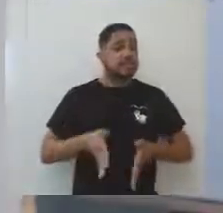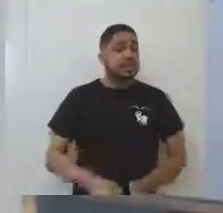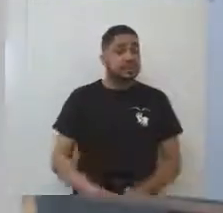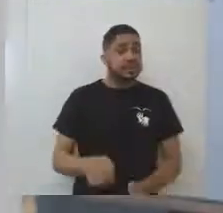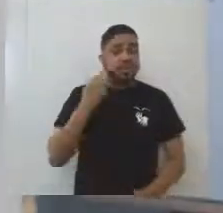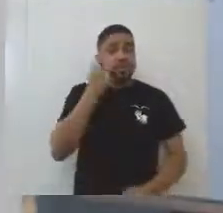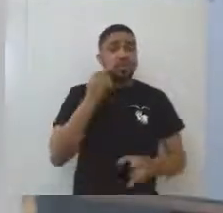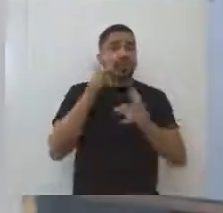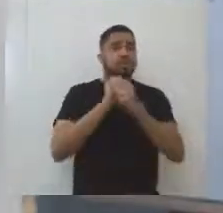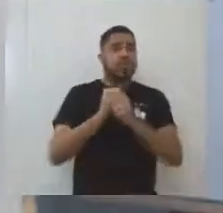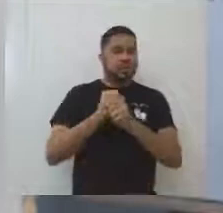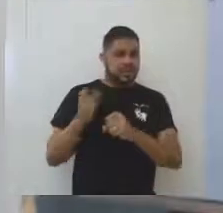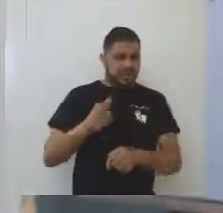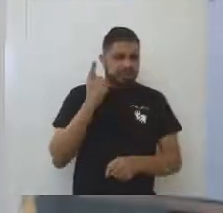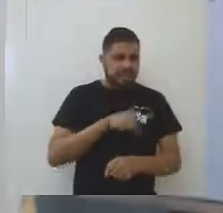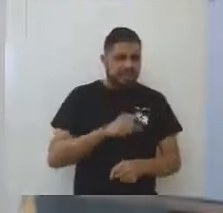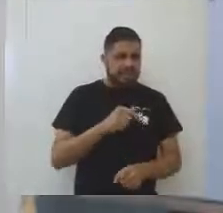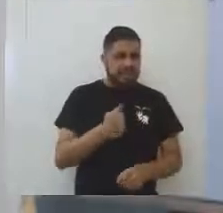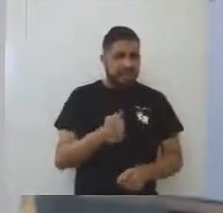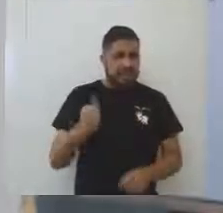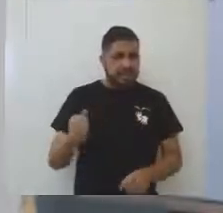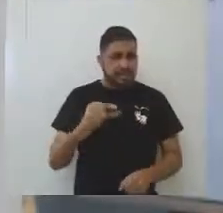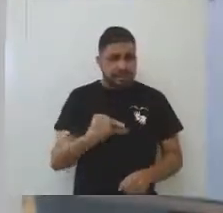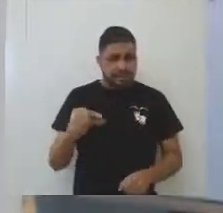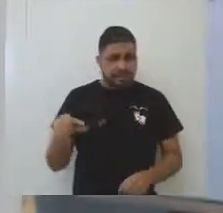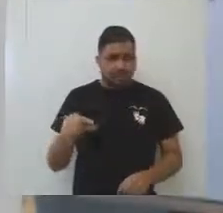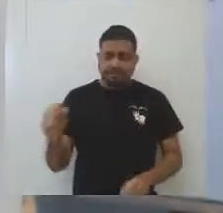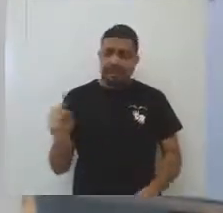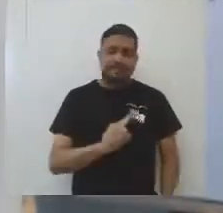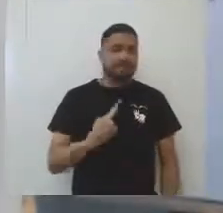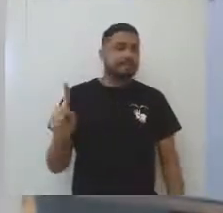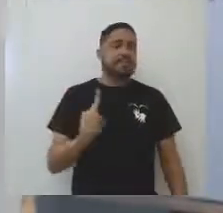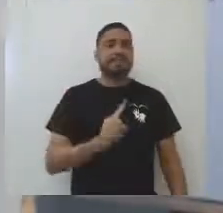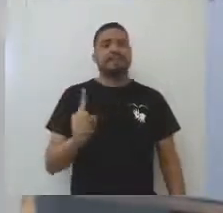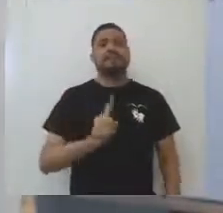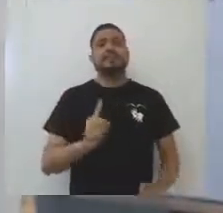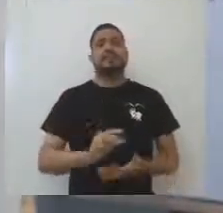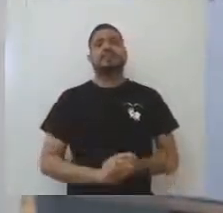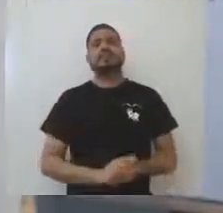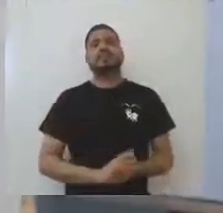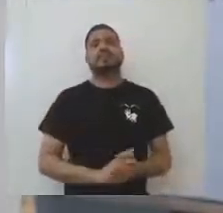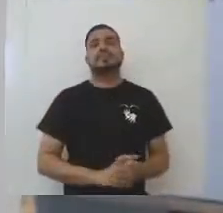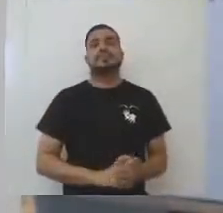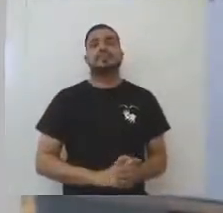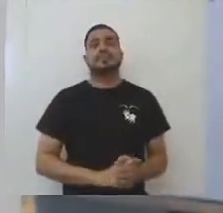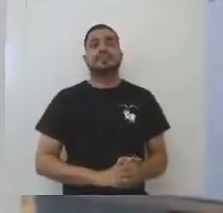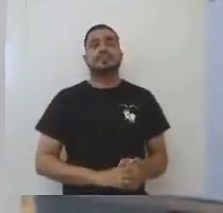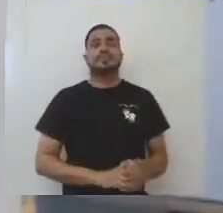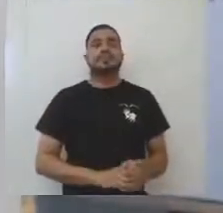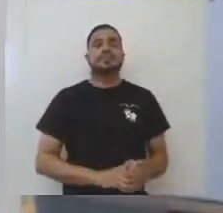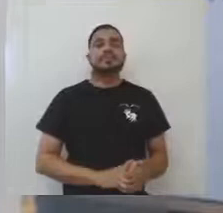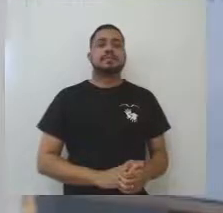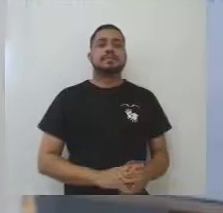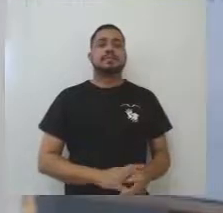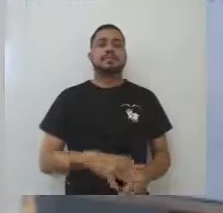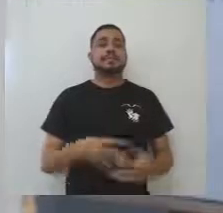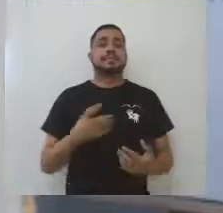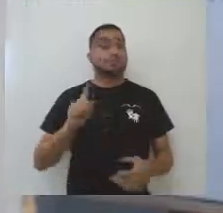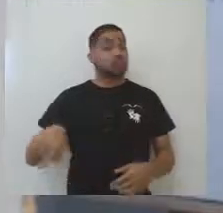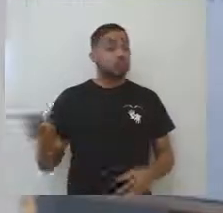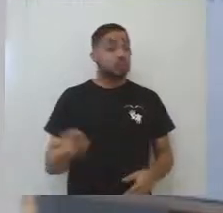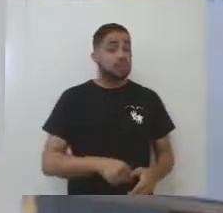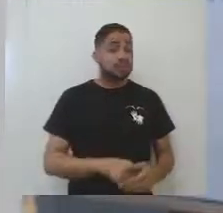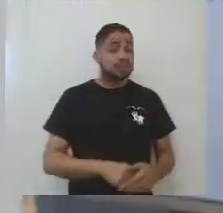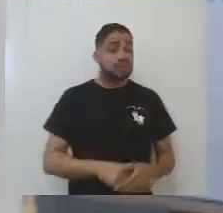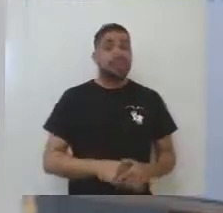olhos escuros, tem chance dele ser azinho, azinho? Não. Corta isso aqui. Azinho, azinho. Corta. Tá? Como